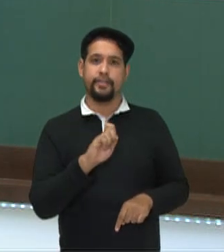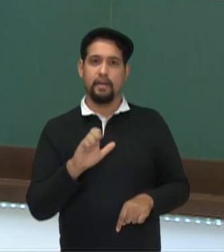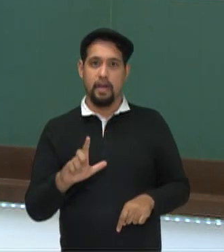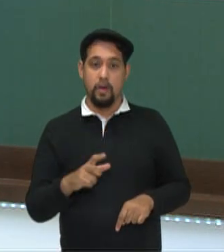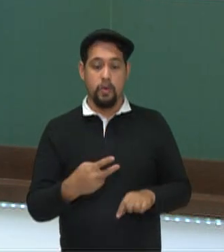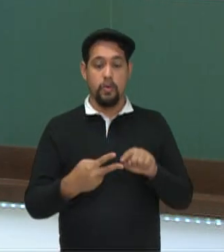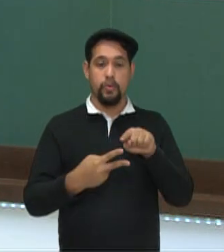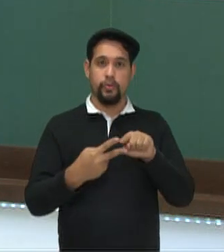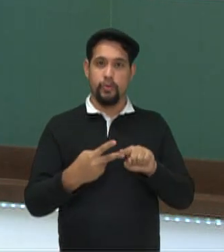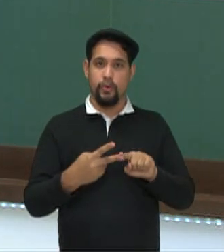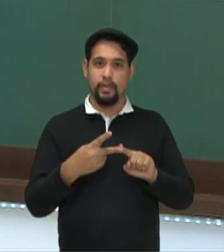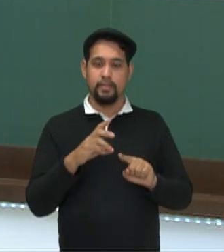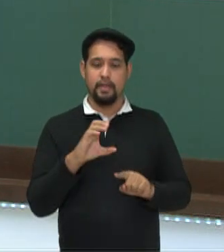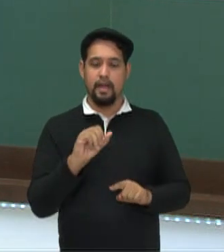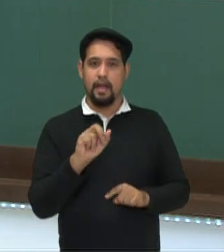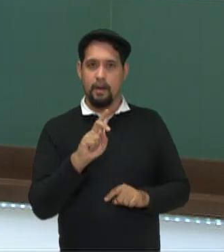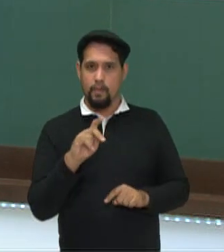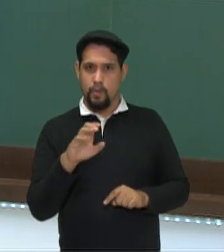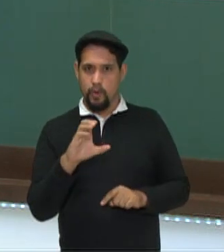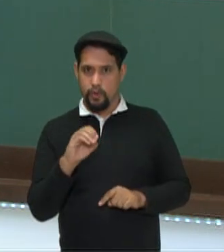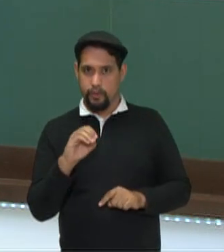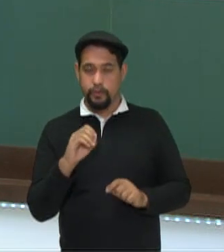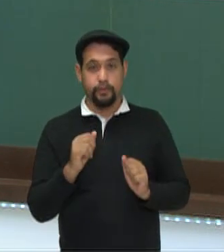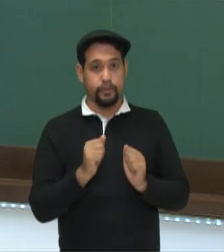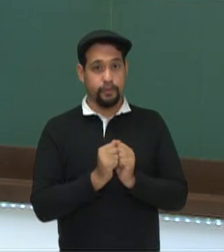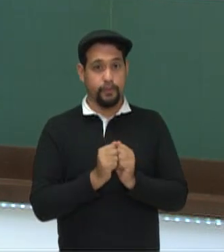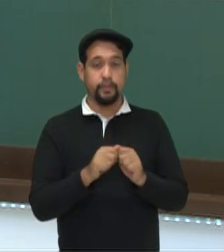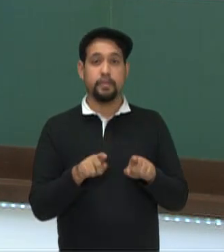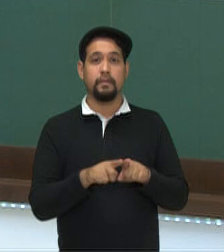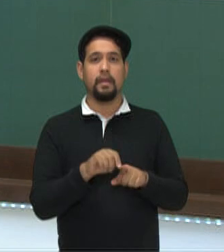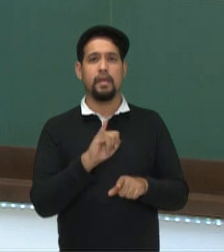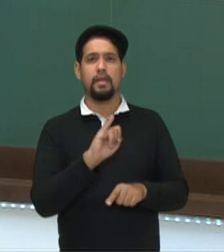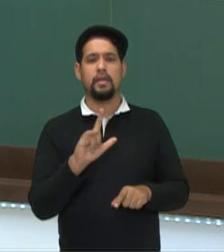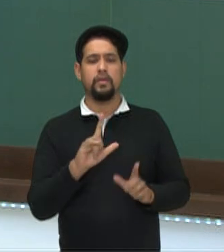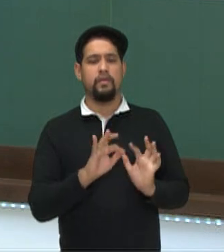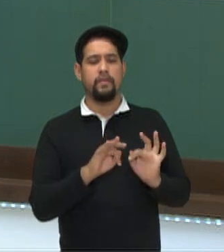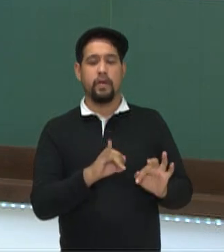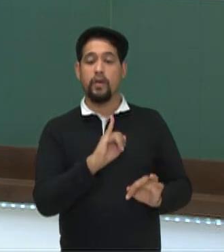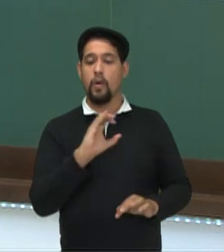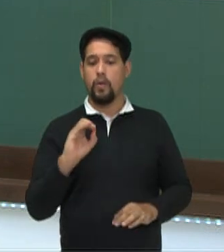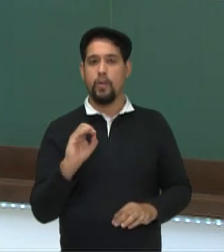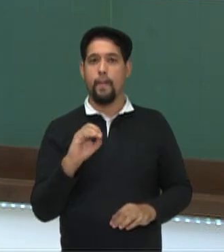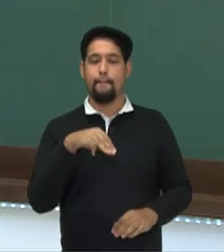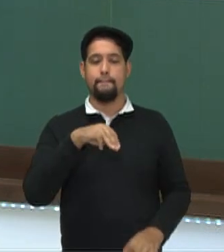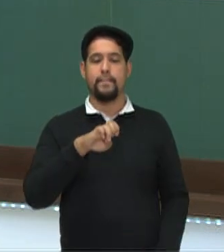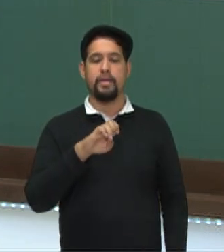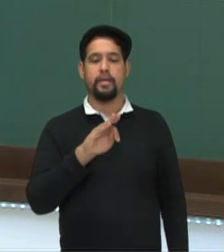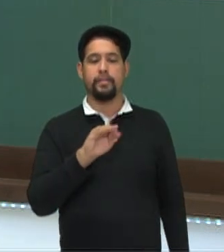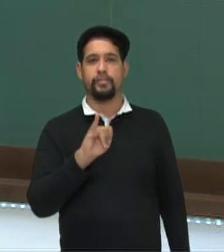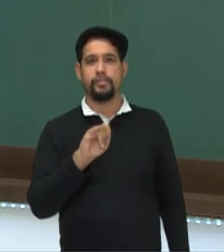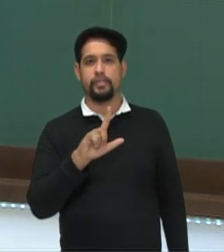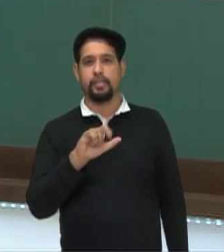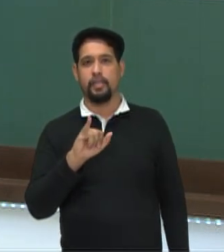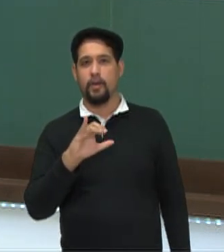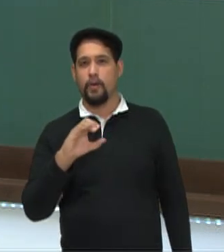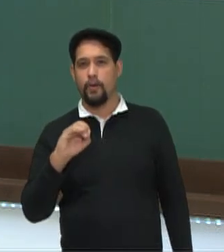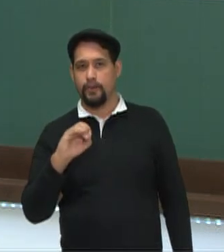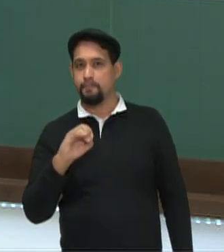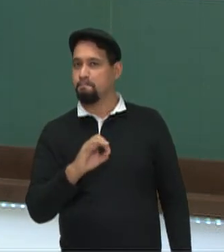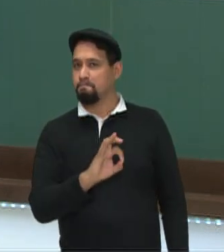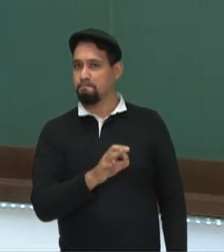2 carbonos, met, como um radical, il e a terminação ico, metílico. Então, o álcool